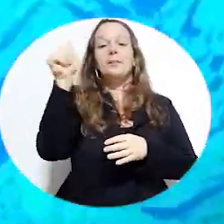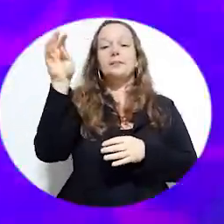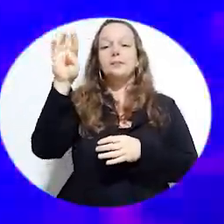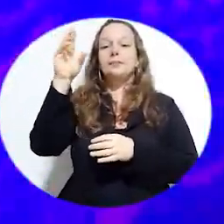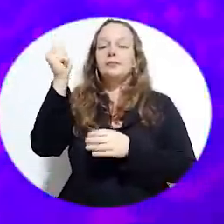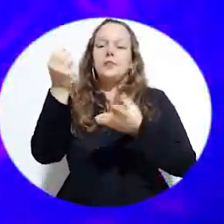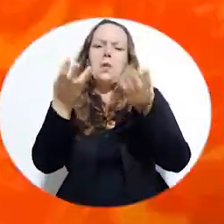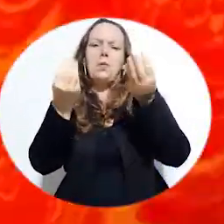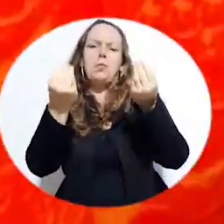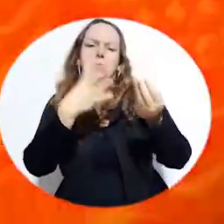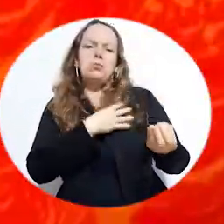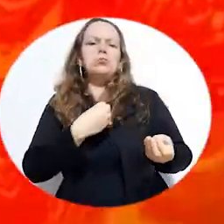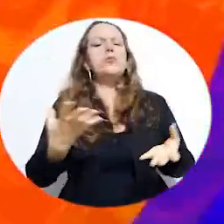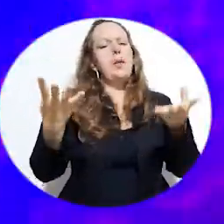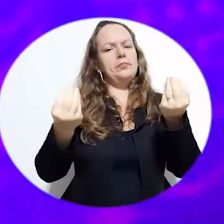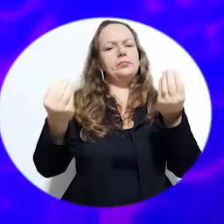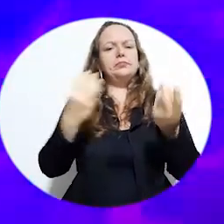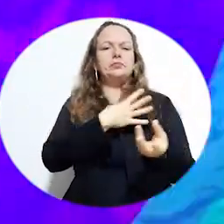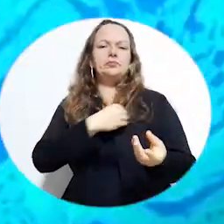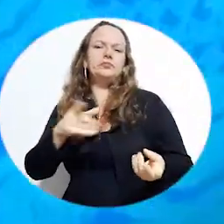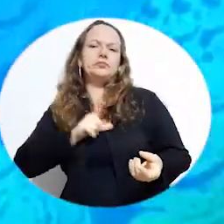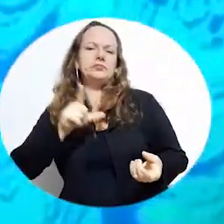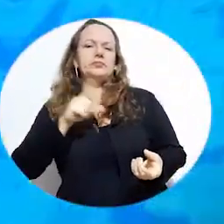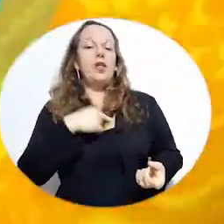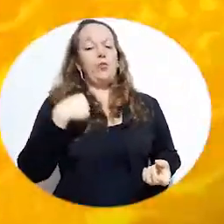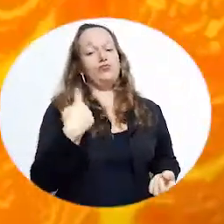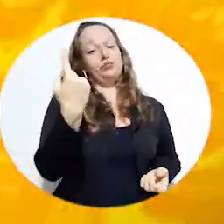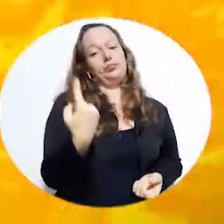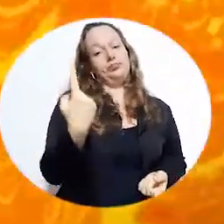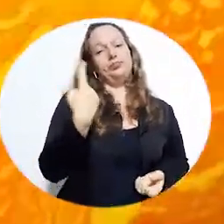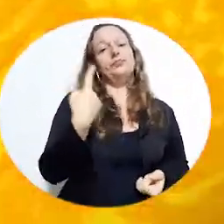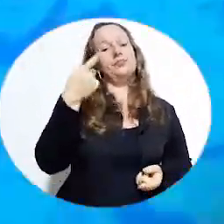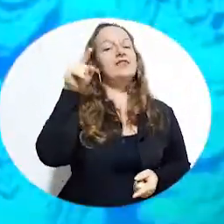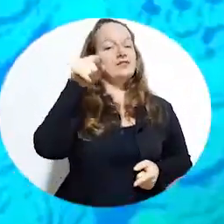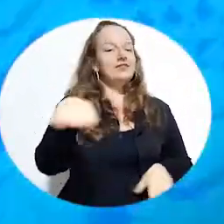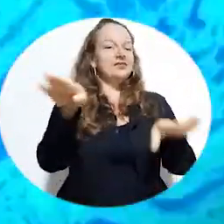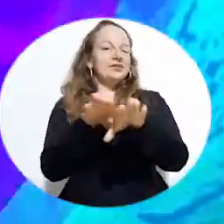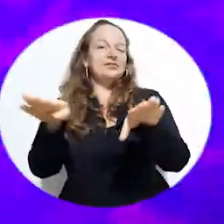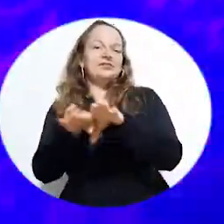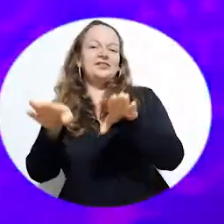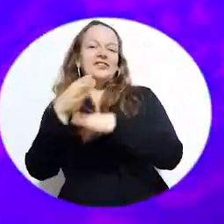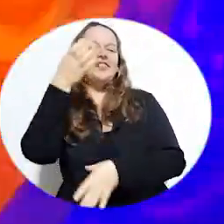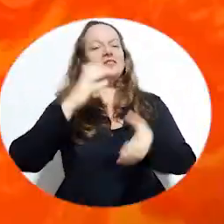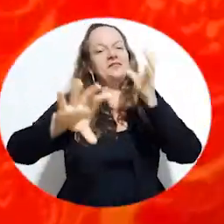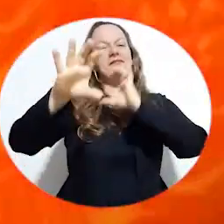tem muitos filhos ele tem. Eu sou um deles, você